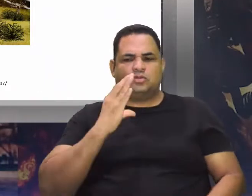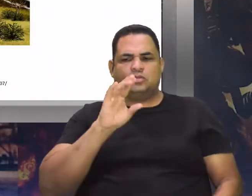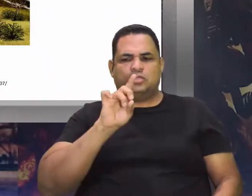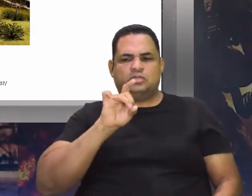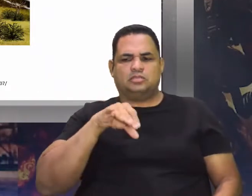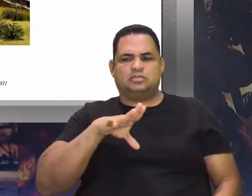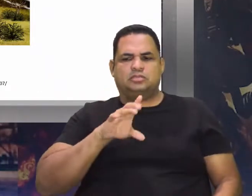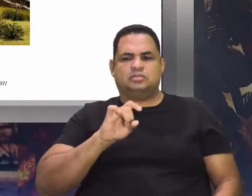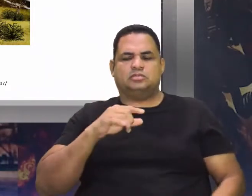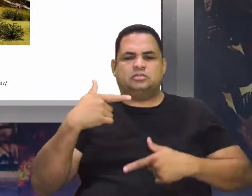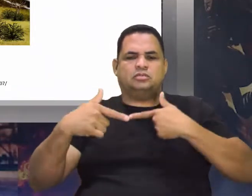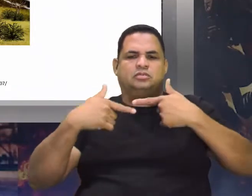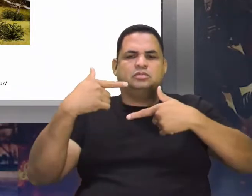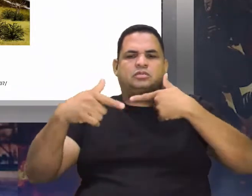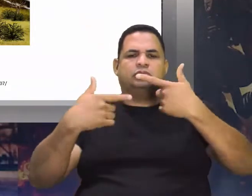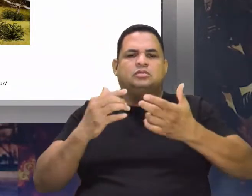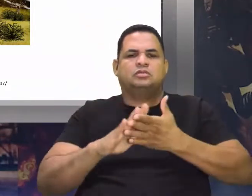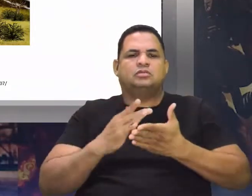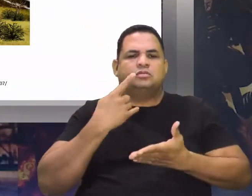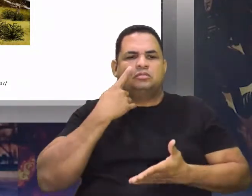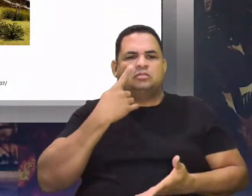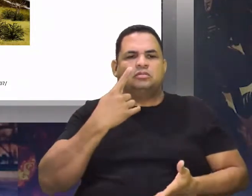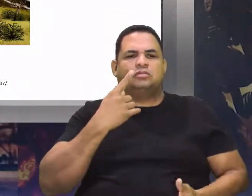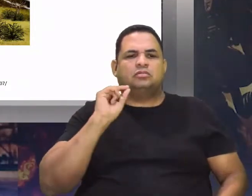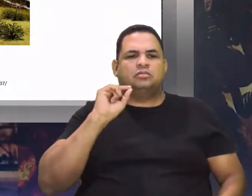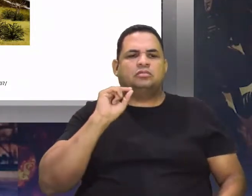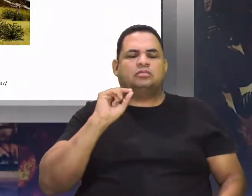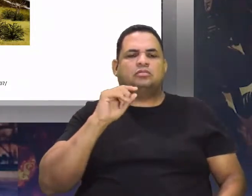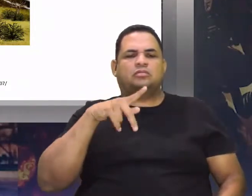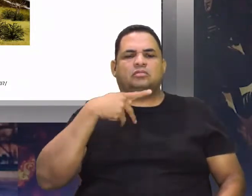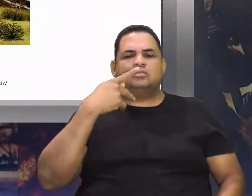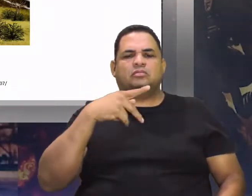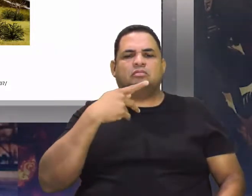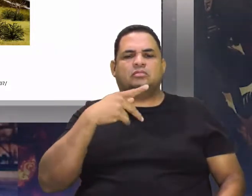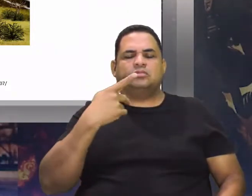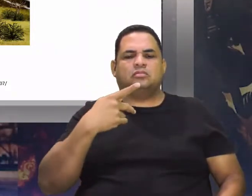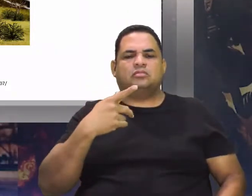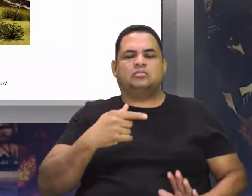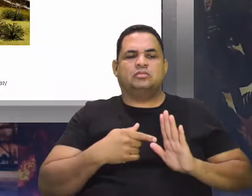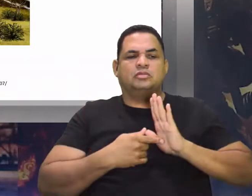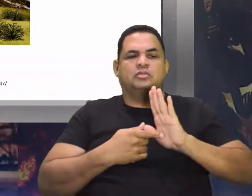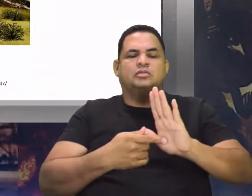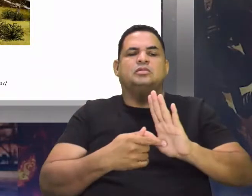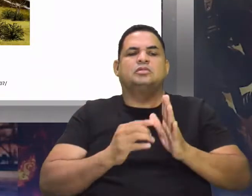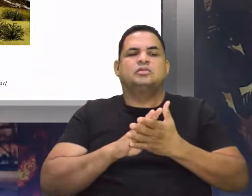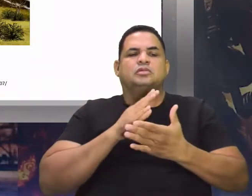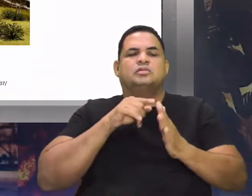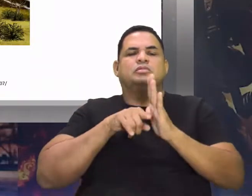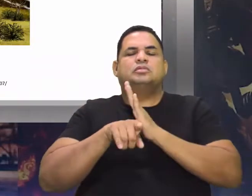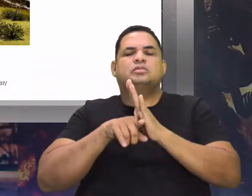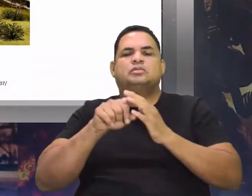criacionismo e do evolucionismo, vamos ver o que diz os estudos feitos em arqueologia,